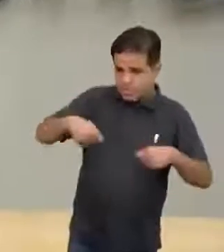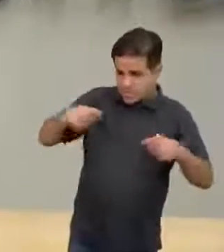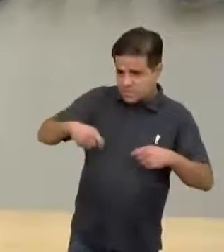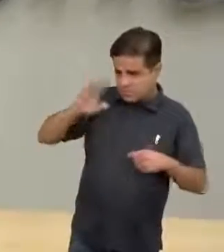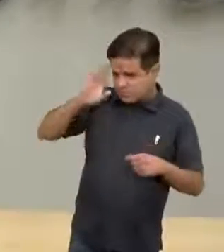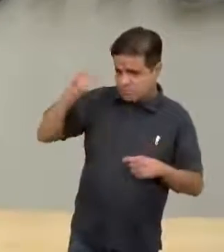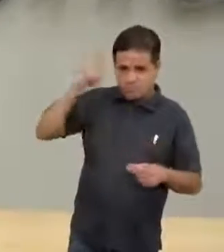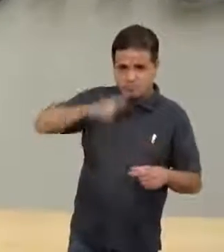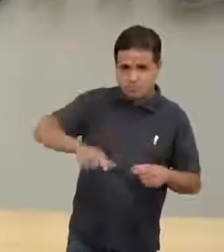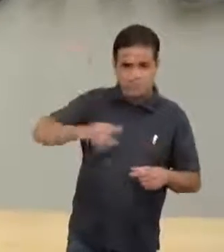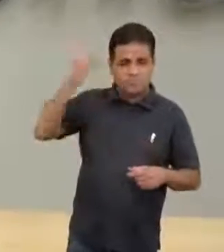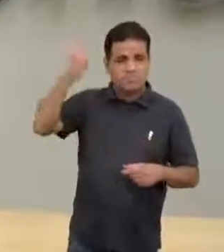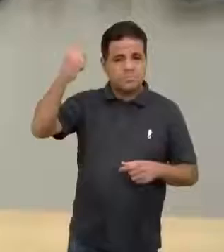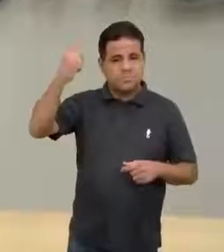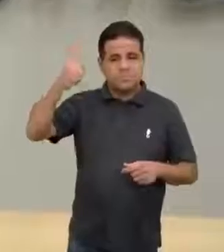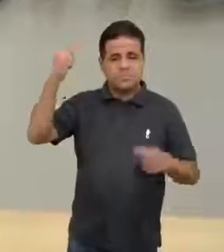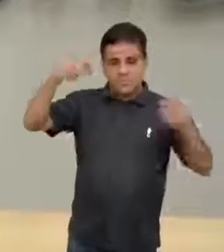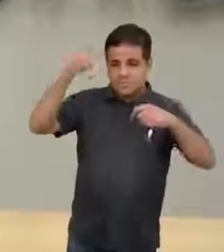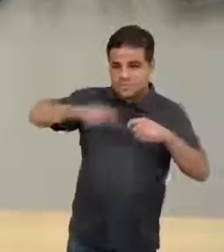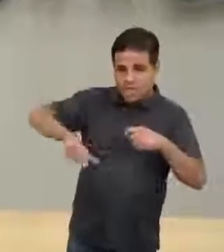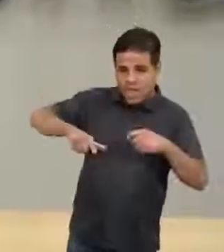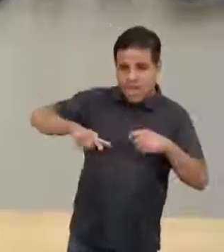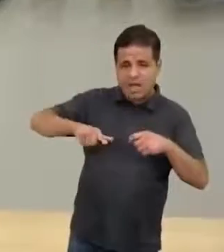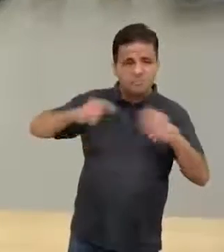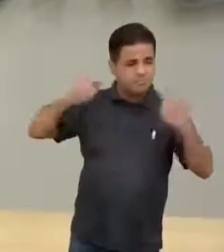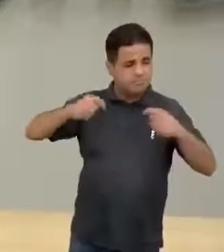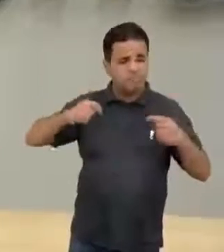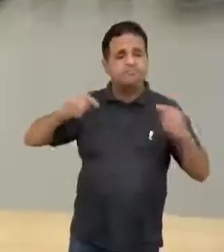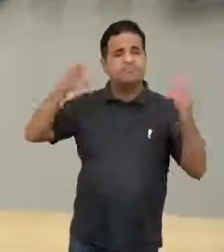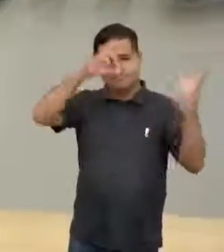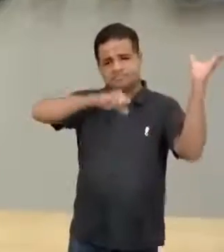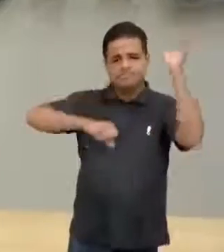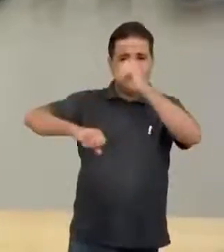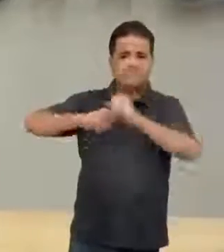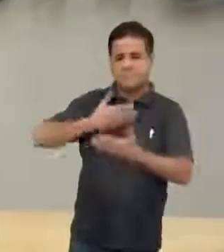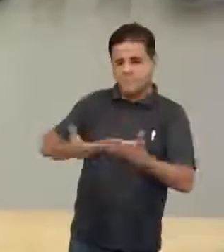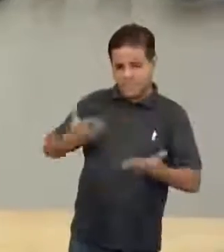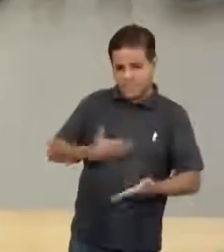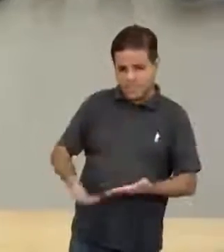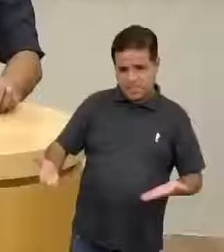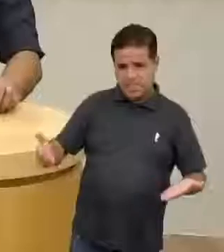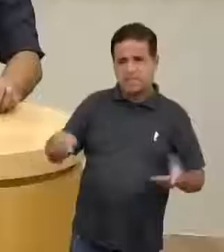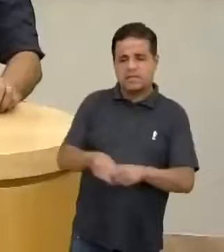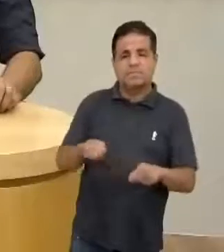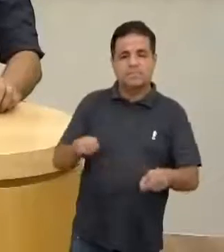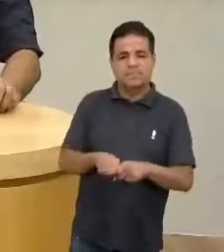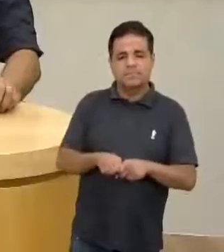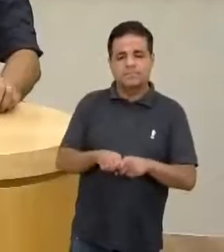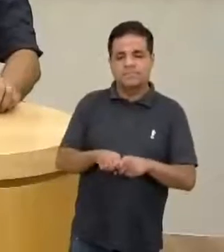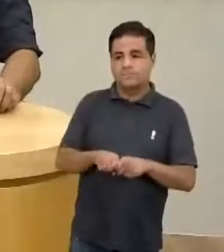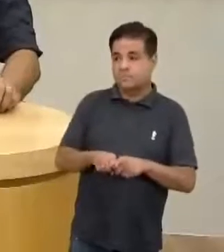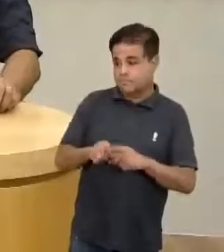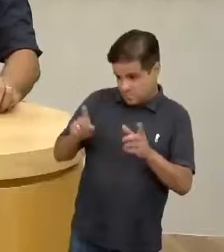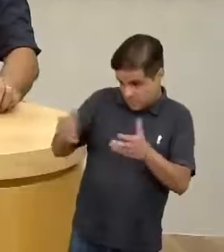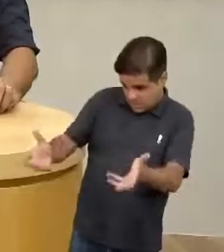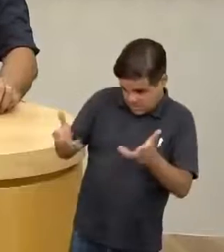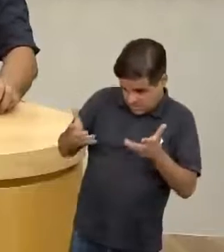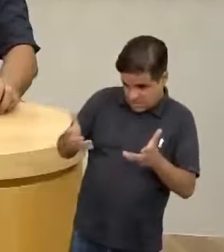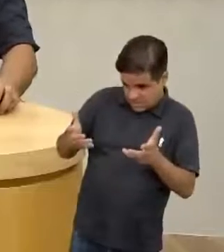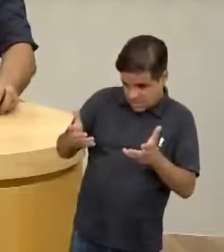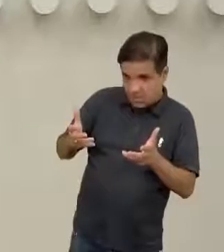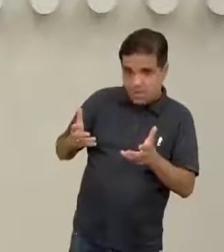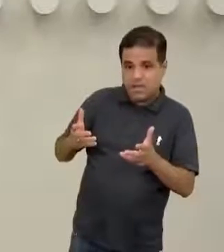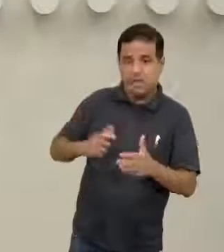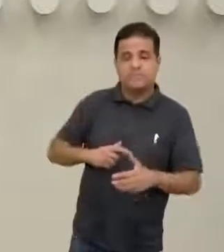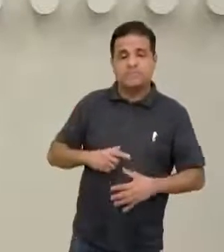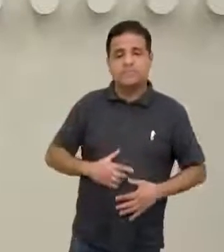destaque, eu sempre tenho que ser o primeiro, eu sempre tenho que ganhar. Será que eu não tenho que aprender a perder também? Então você é a favor perder, disso? entre aspas. Você é a favor disso? Sim. Você é a favor de